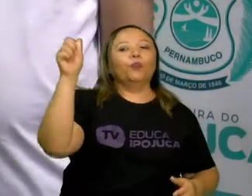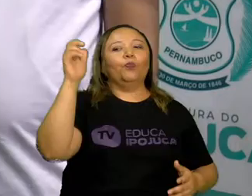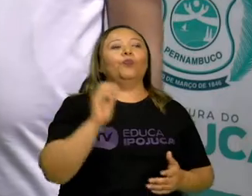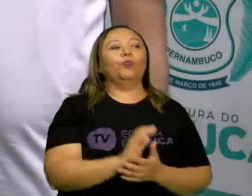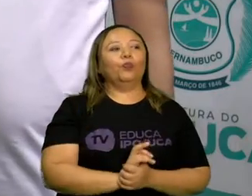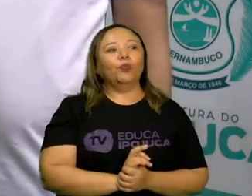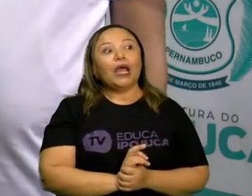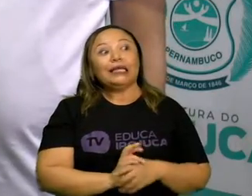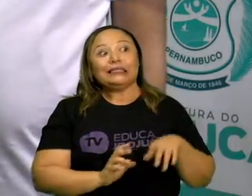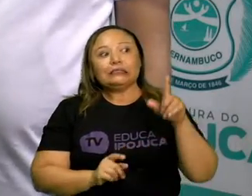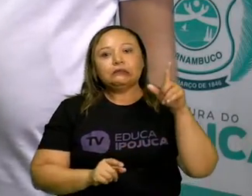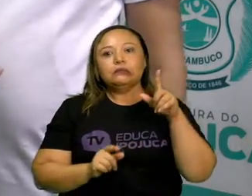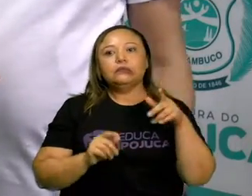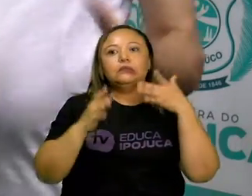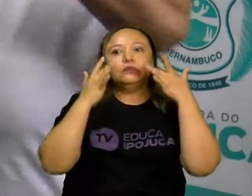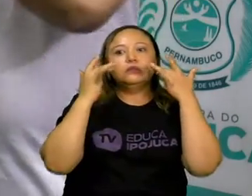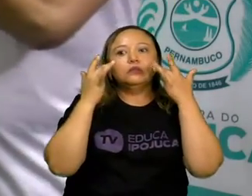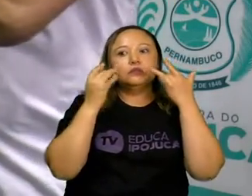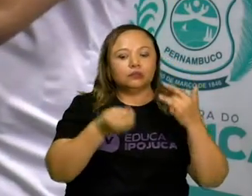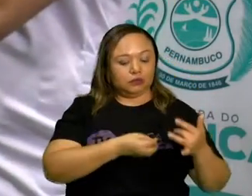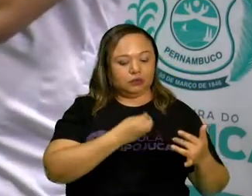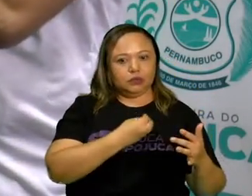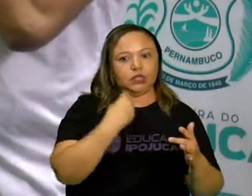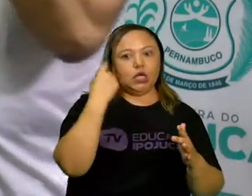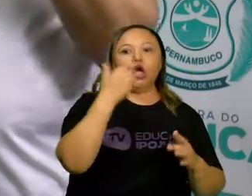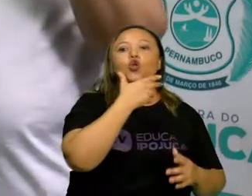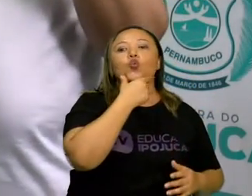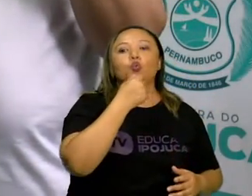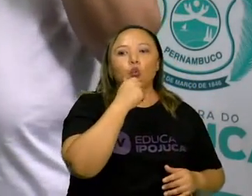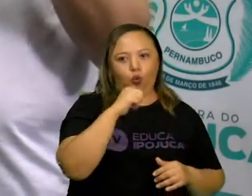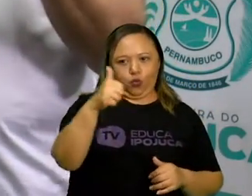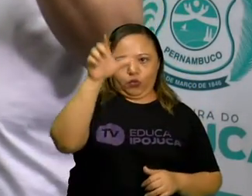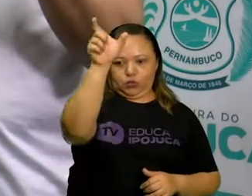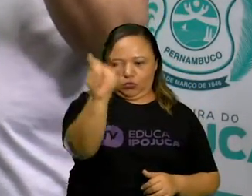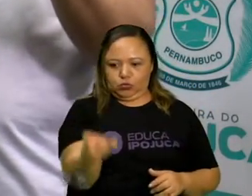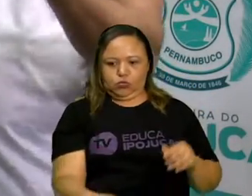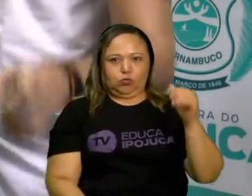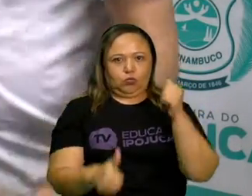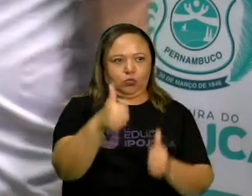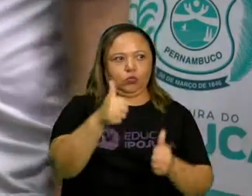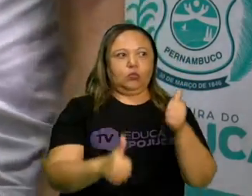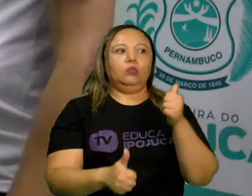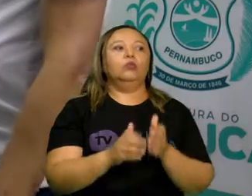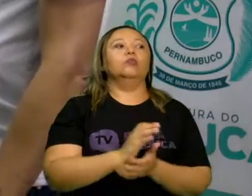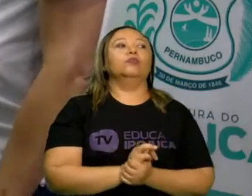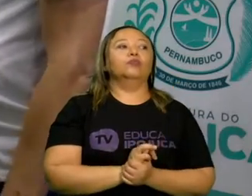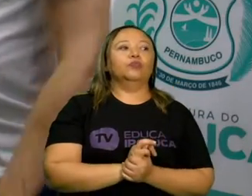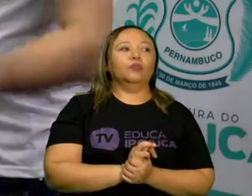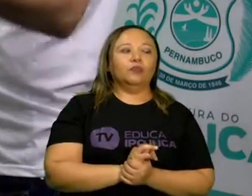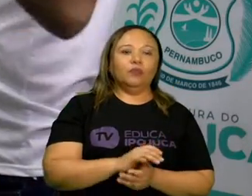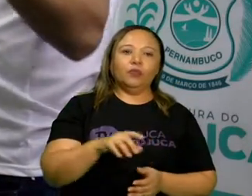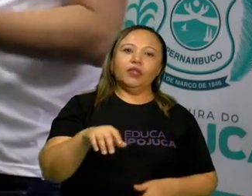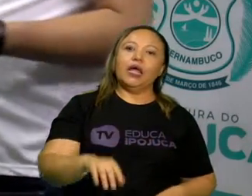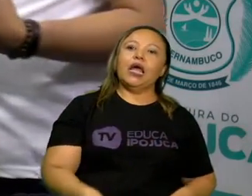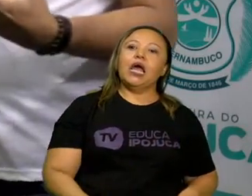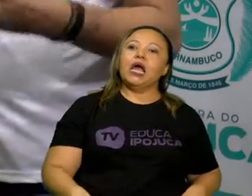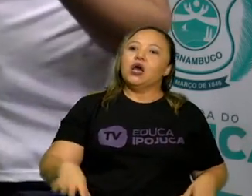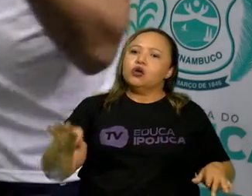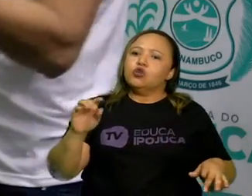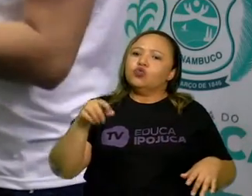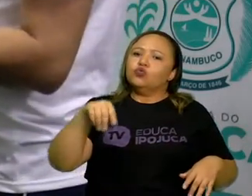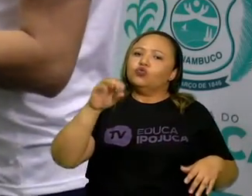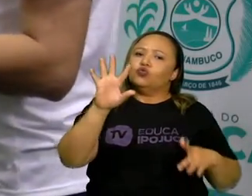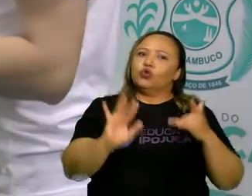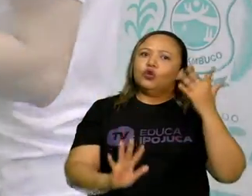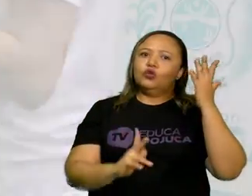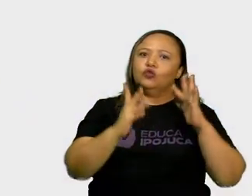que foi dirigido pelo Bob Wilson. E essa apresentação, eu acho que é no Rio de Janeiro. Então, o poder do gesto.